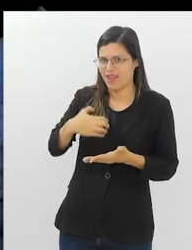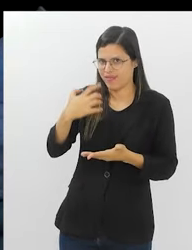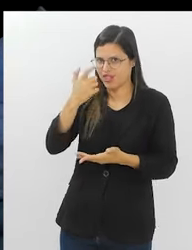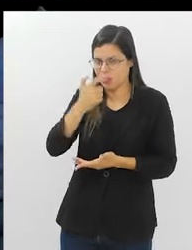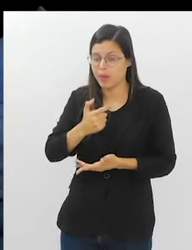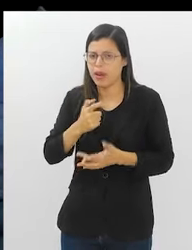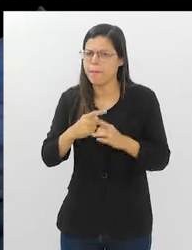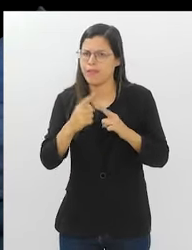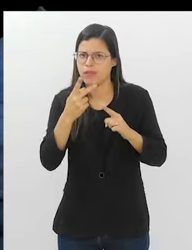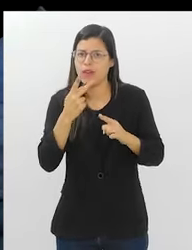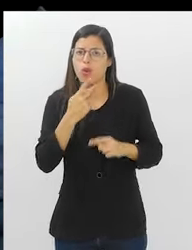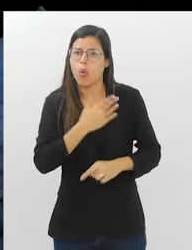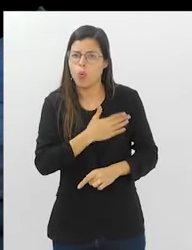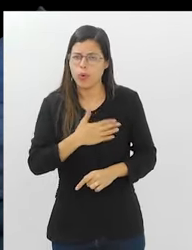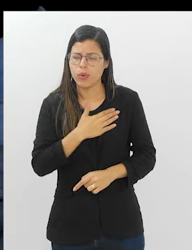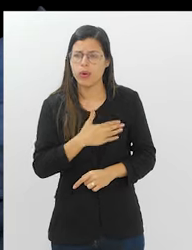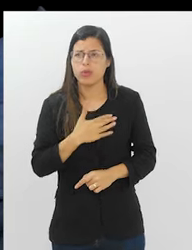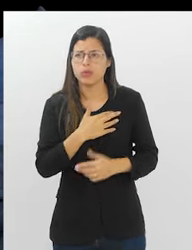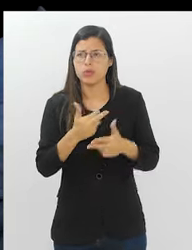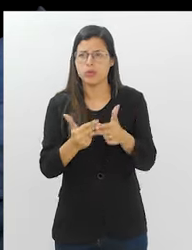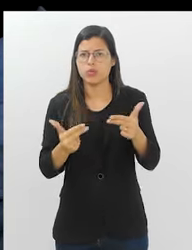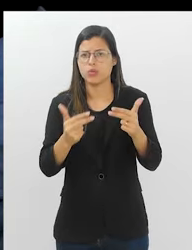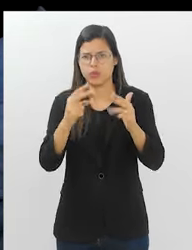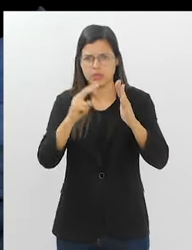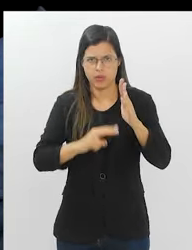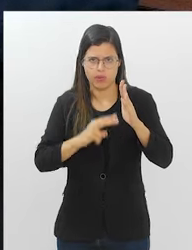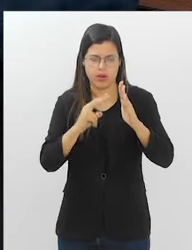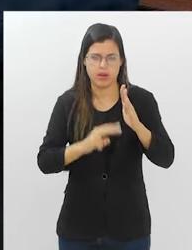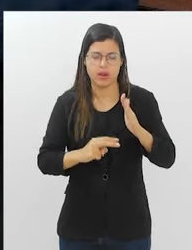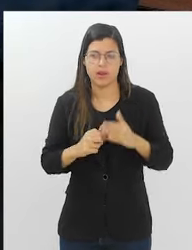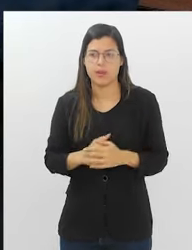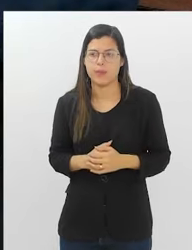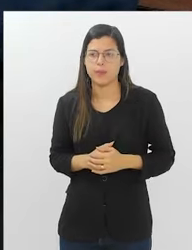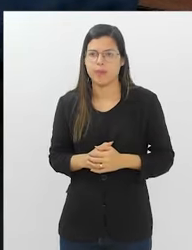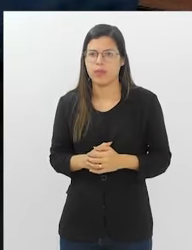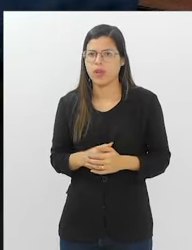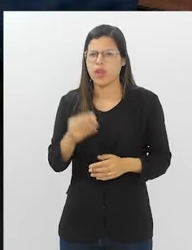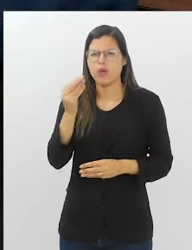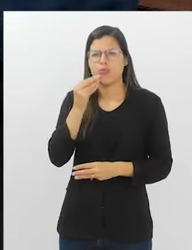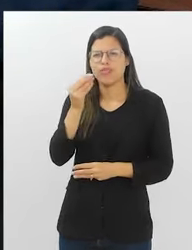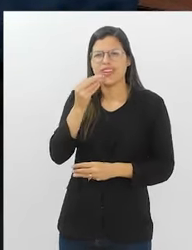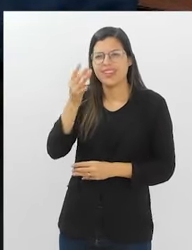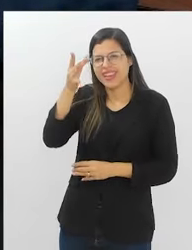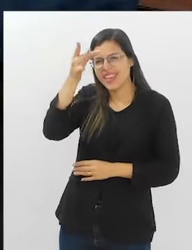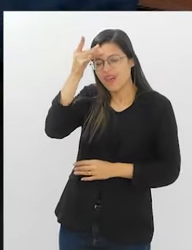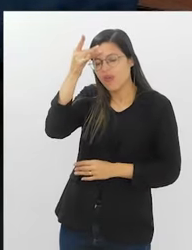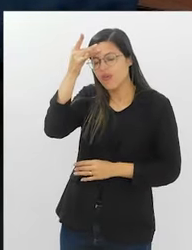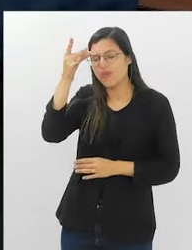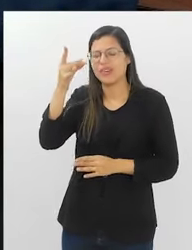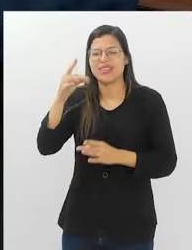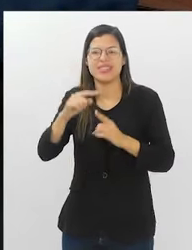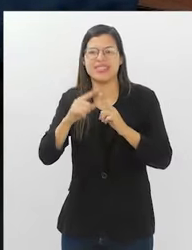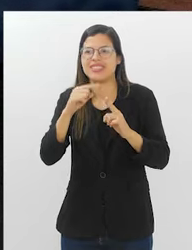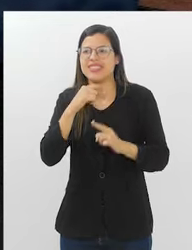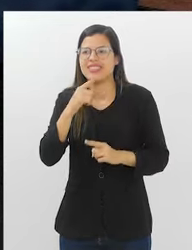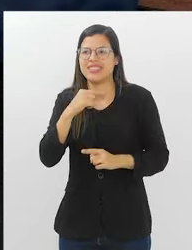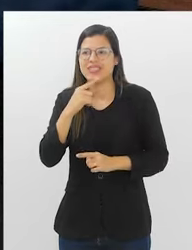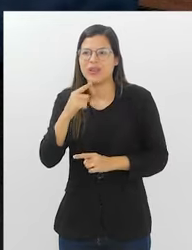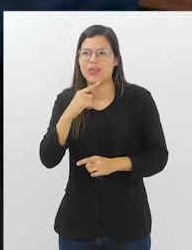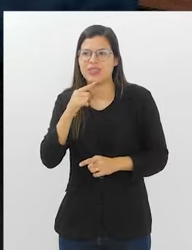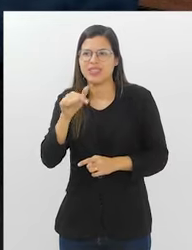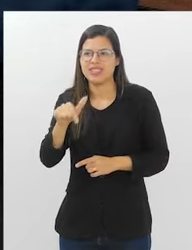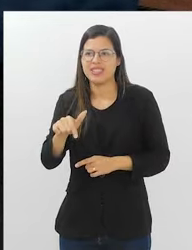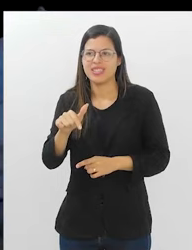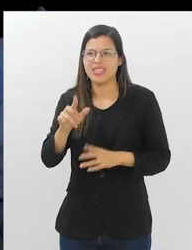muito do que eu leio. E eu até tentei decorar, mas não consegui, sobre o Zé